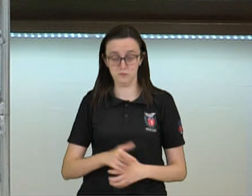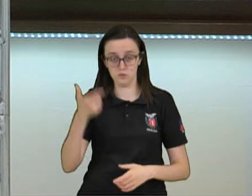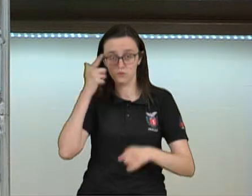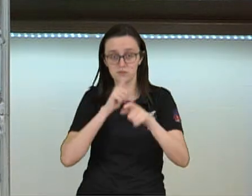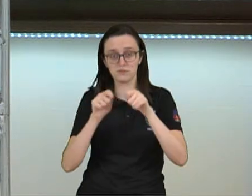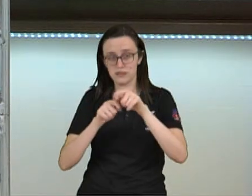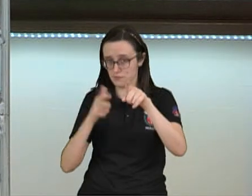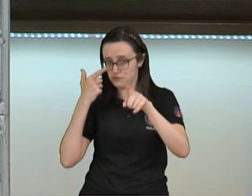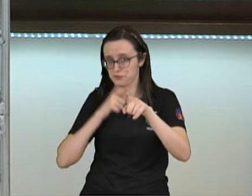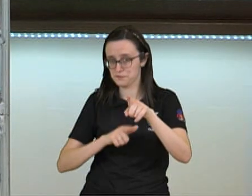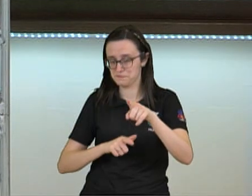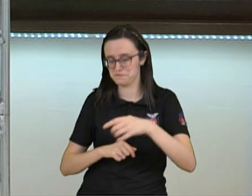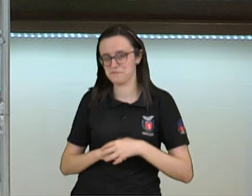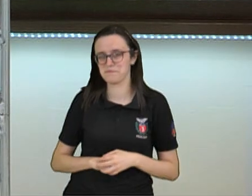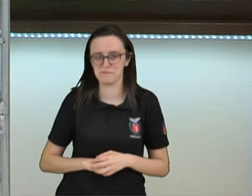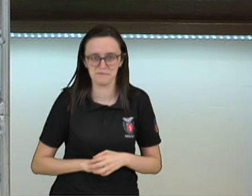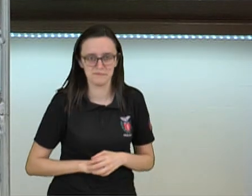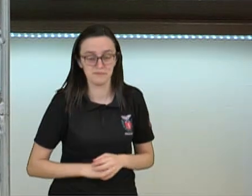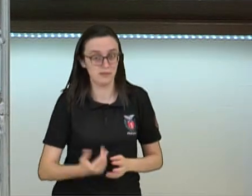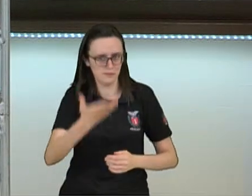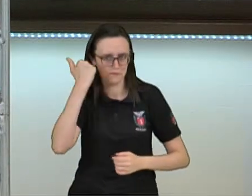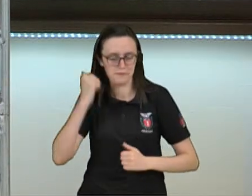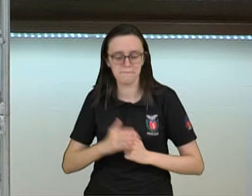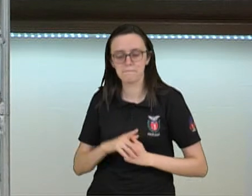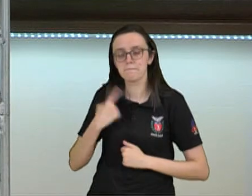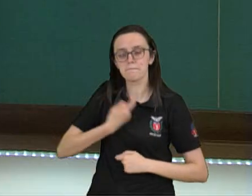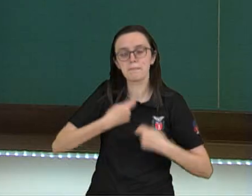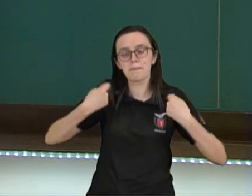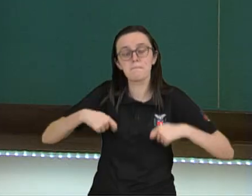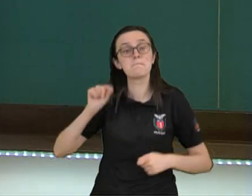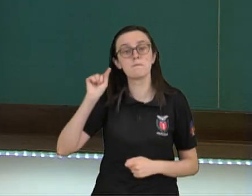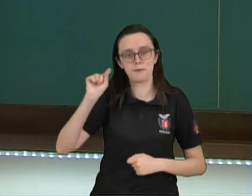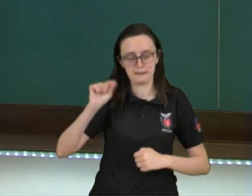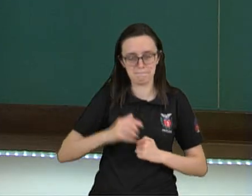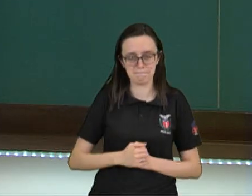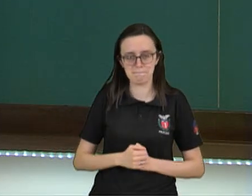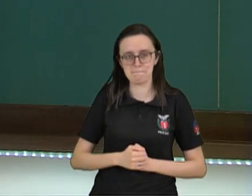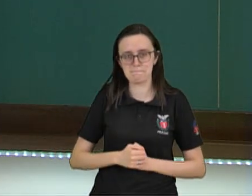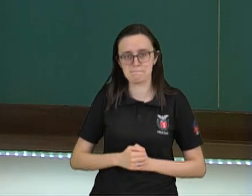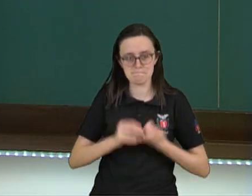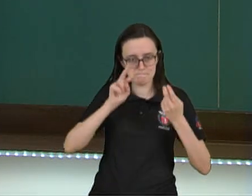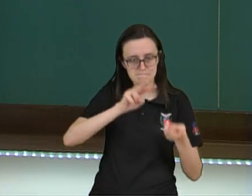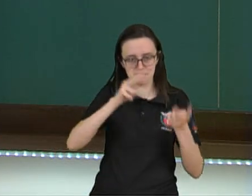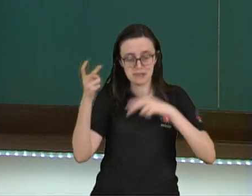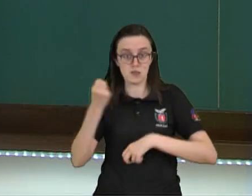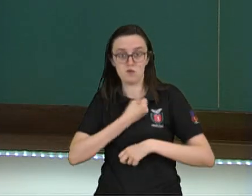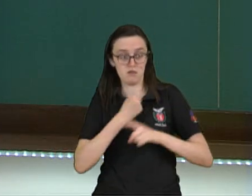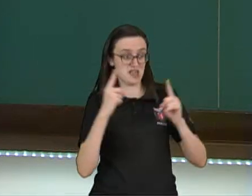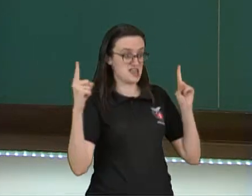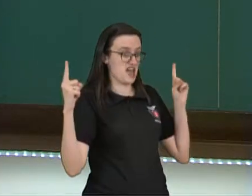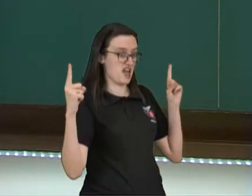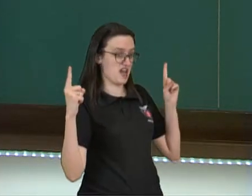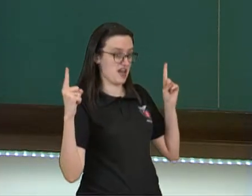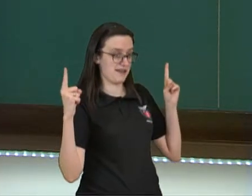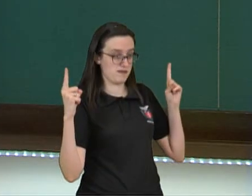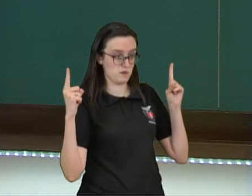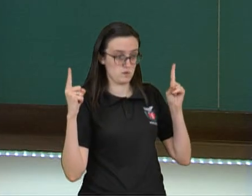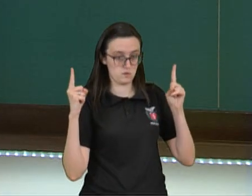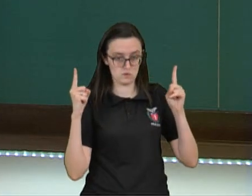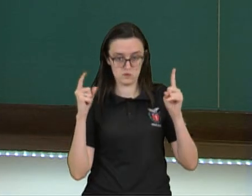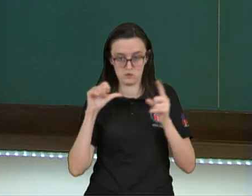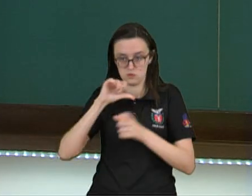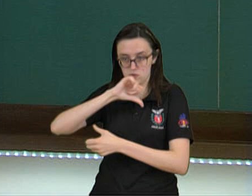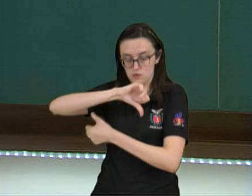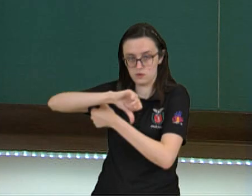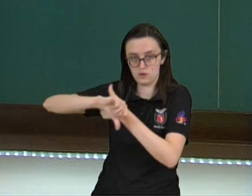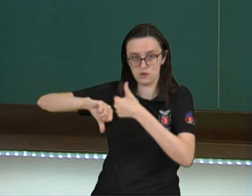Conseguiu fazer a transformação? Então vamos lá, o que nós precisamos lembrar? Para transformar um número muito grande ou muito pequeno em notação